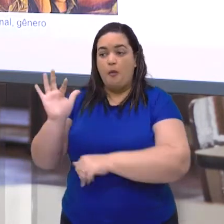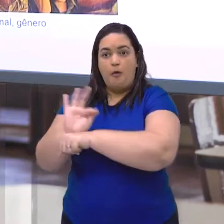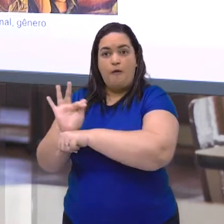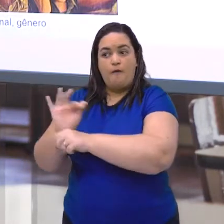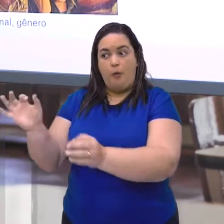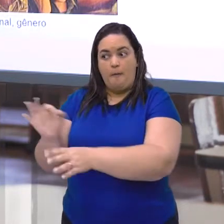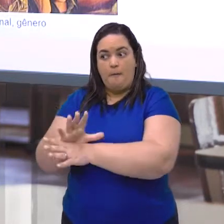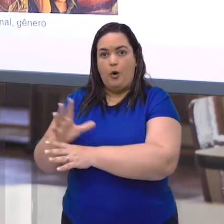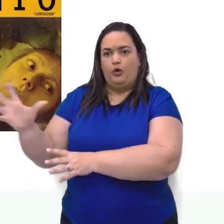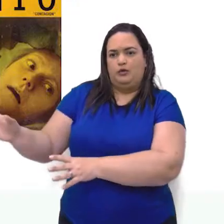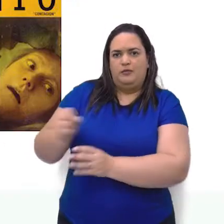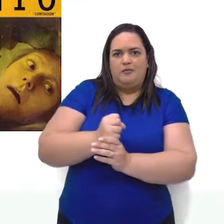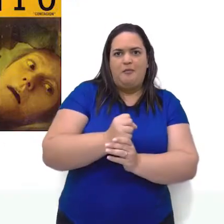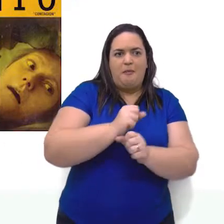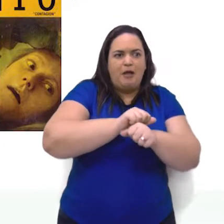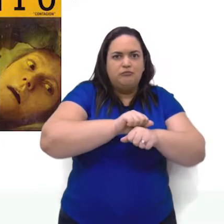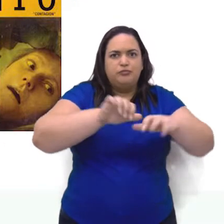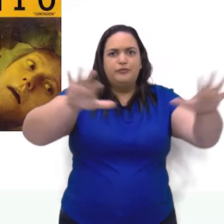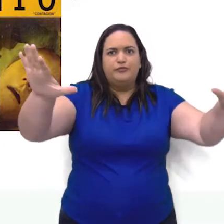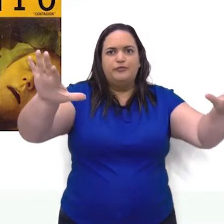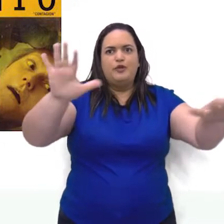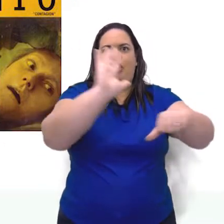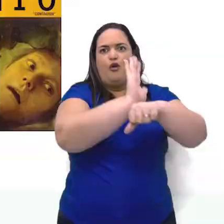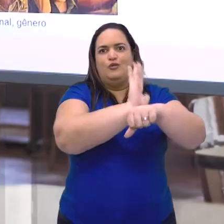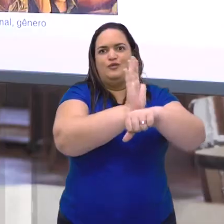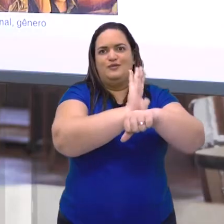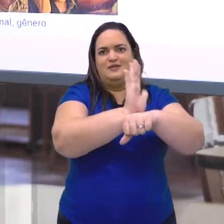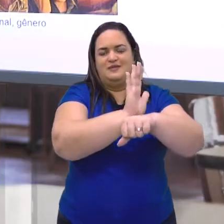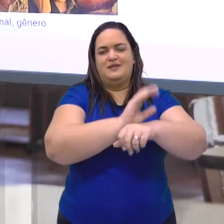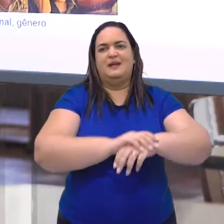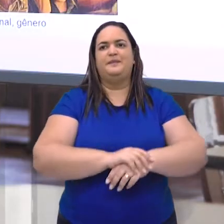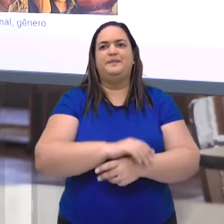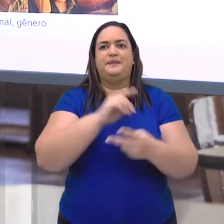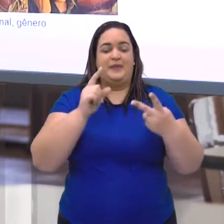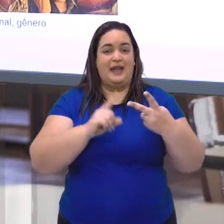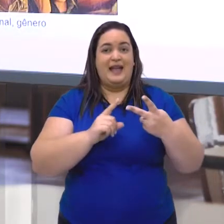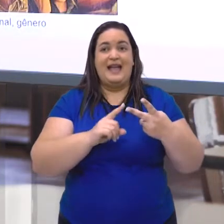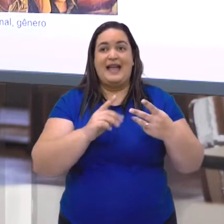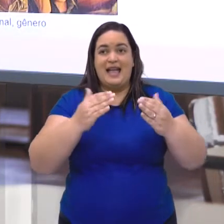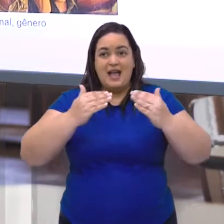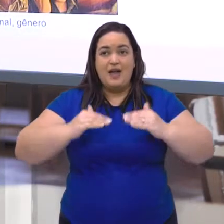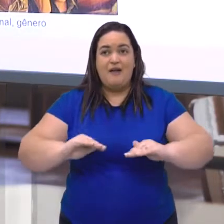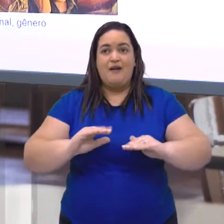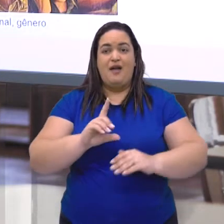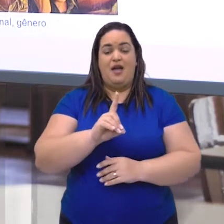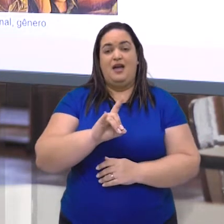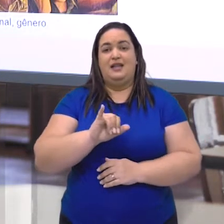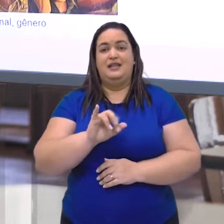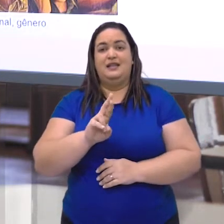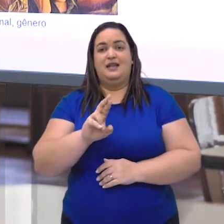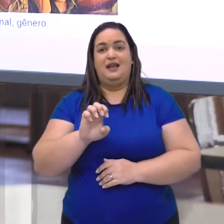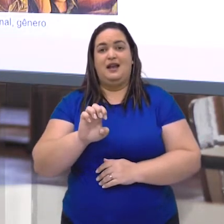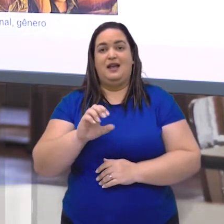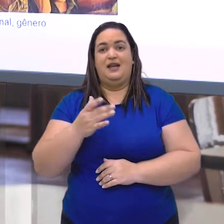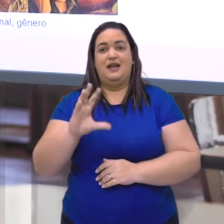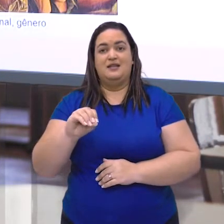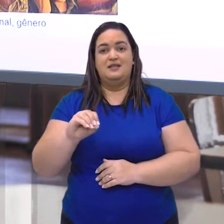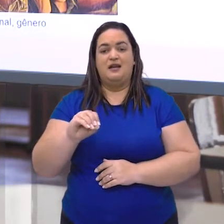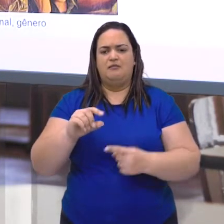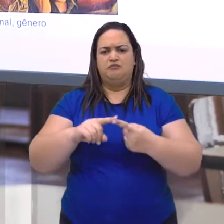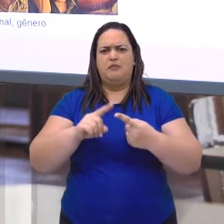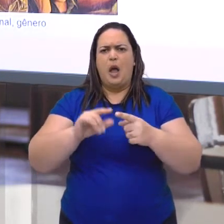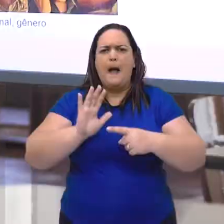Warner. Direção, ficha técnica, né, quem é o diretor do filme, quais são as pessoas que trabalham